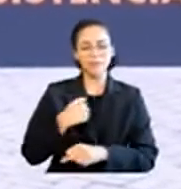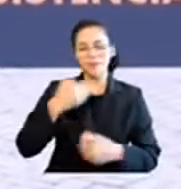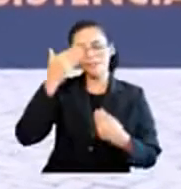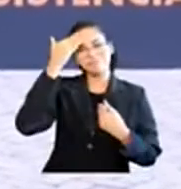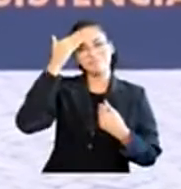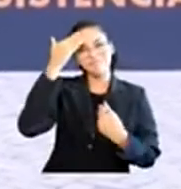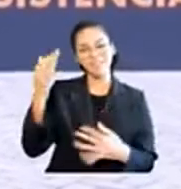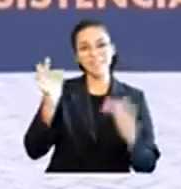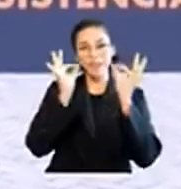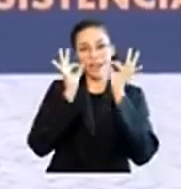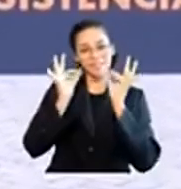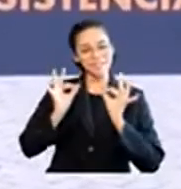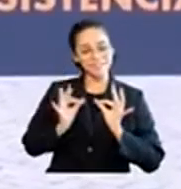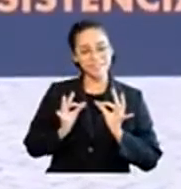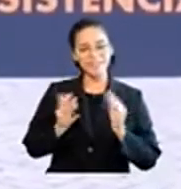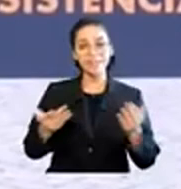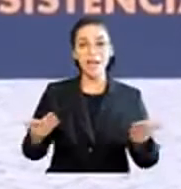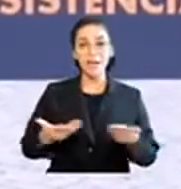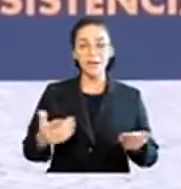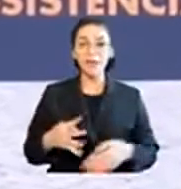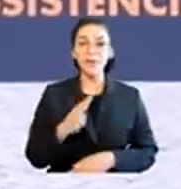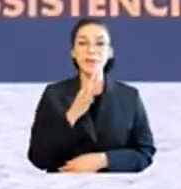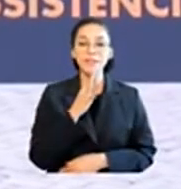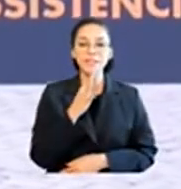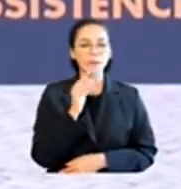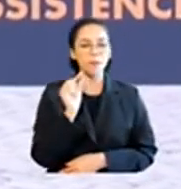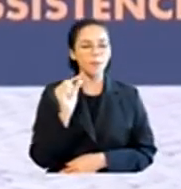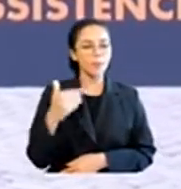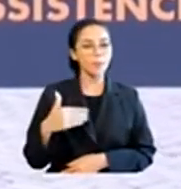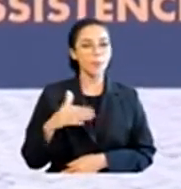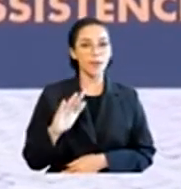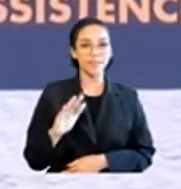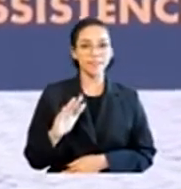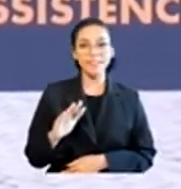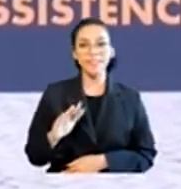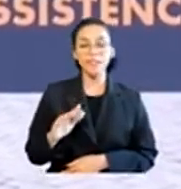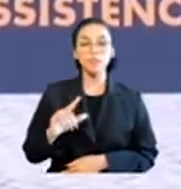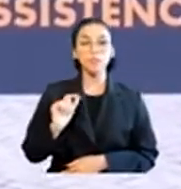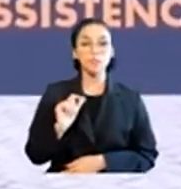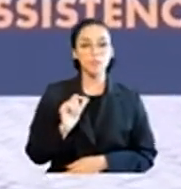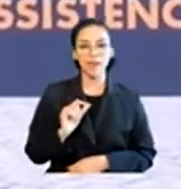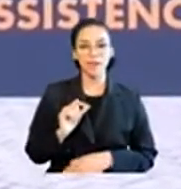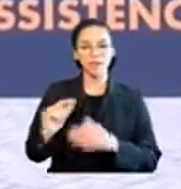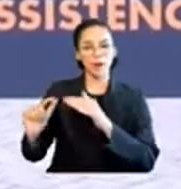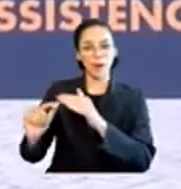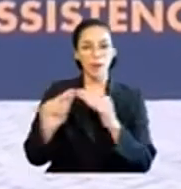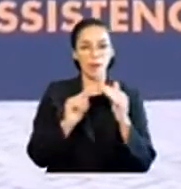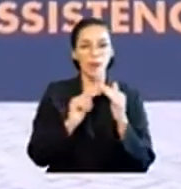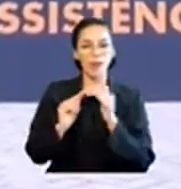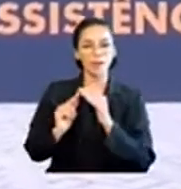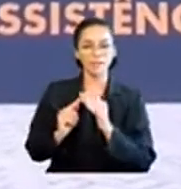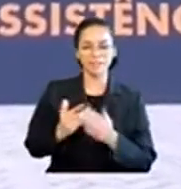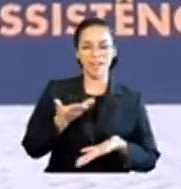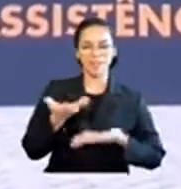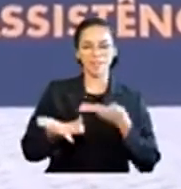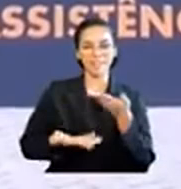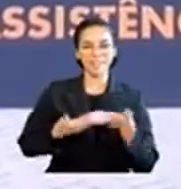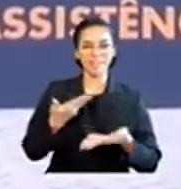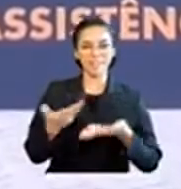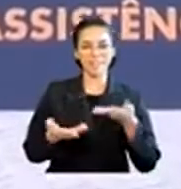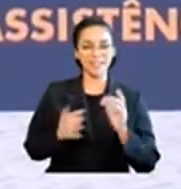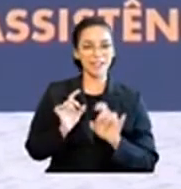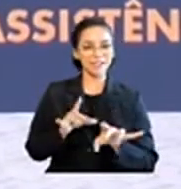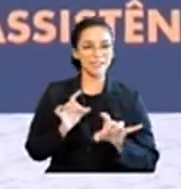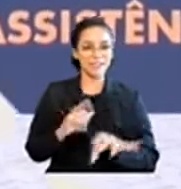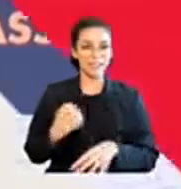de todos. Agora é hora de conhecermos um pouco mais da rede de concessionárias dedicadas a atender os nossos veículos comerciais. Vamos